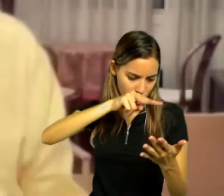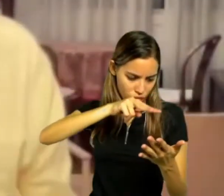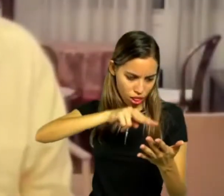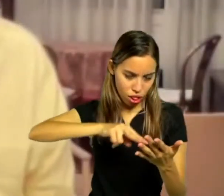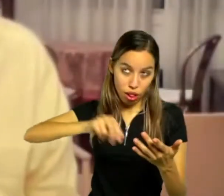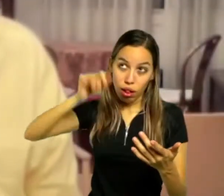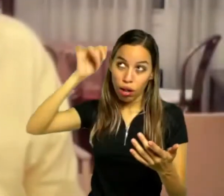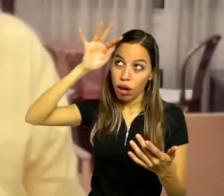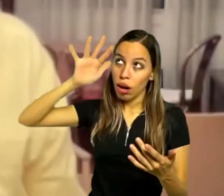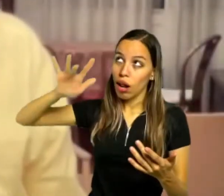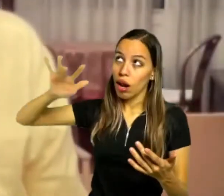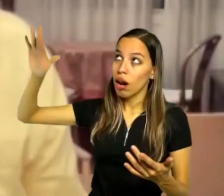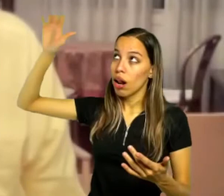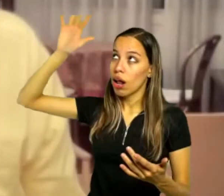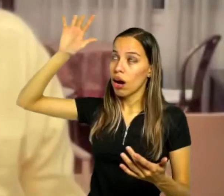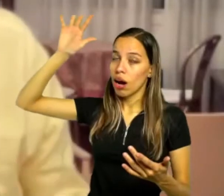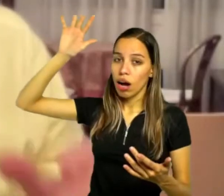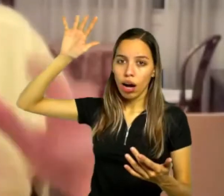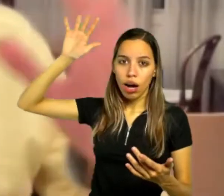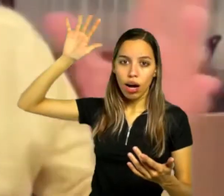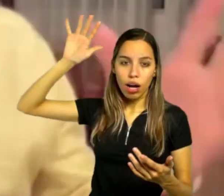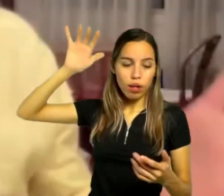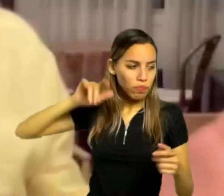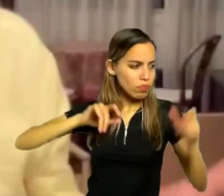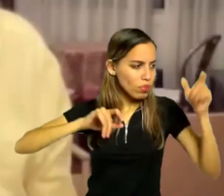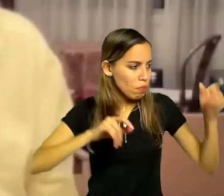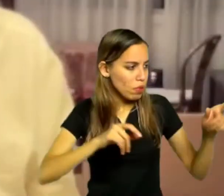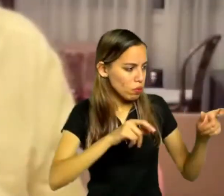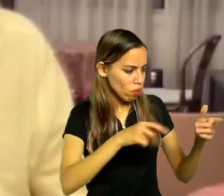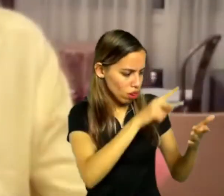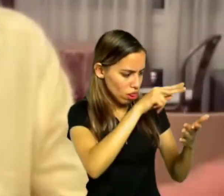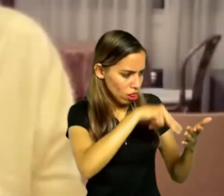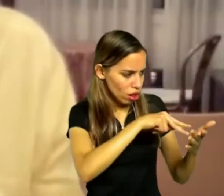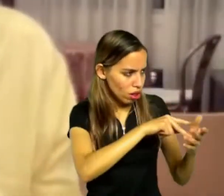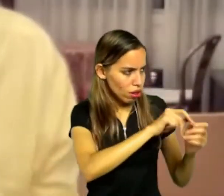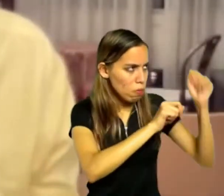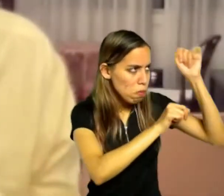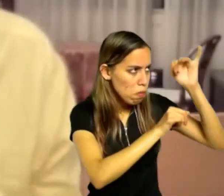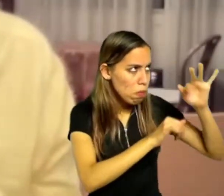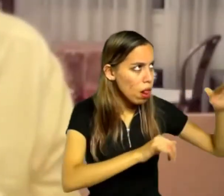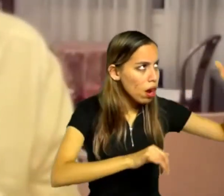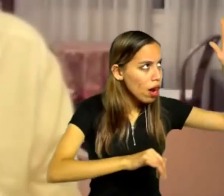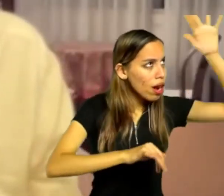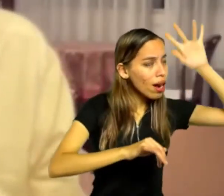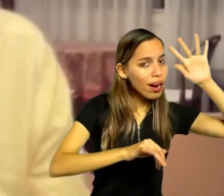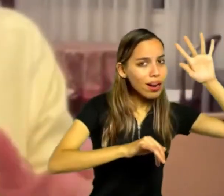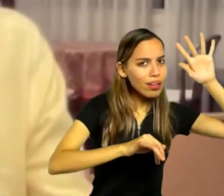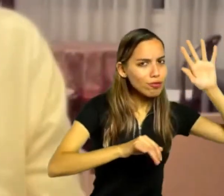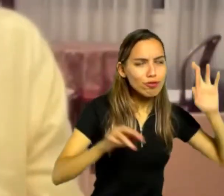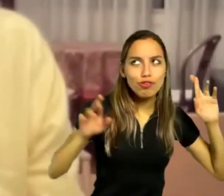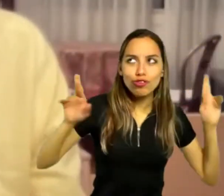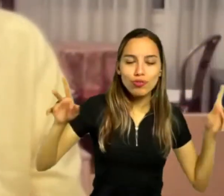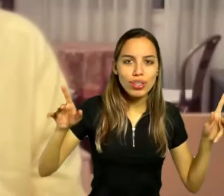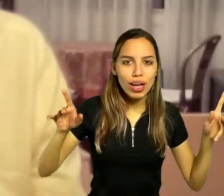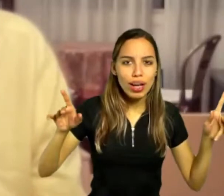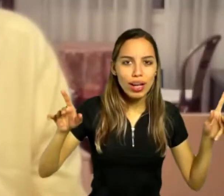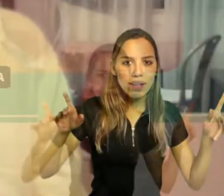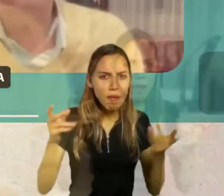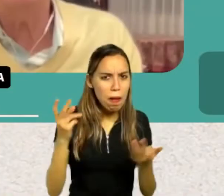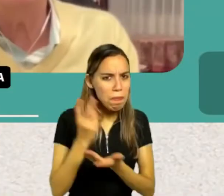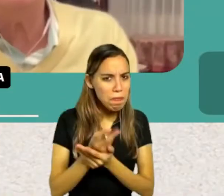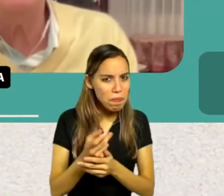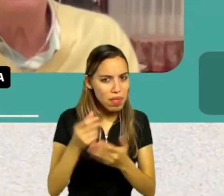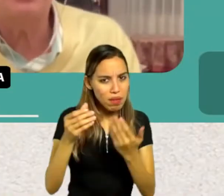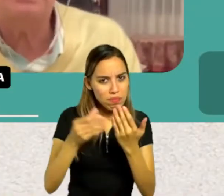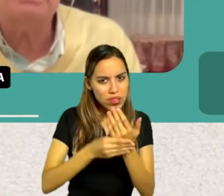as dele. E, no fim, nós temos esse encanto, que é por isso que quando você lê um livro bom e vai assistir ao filme,